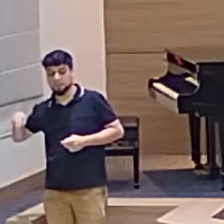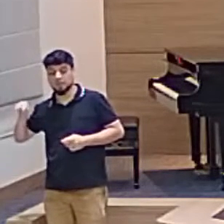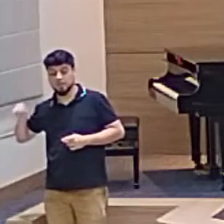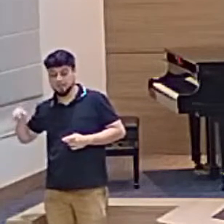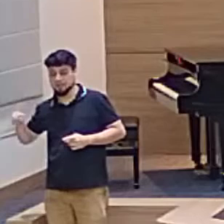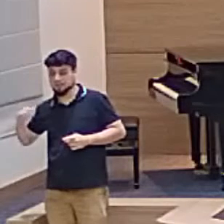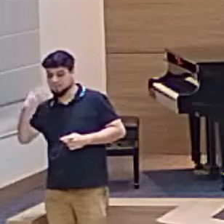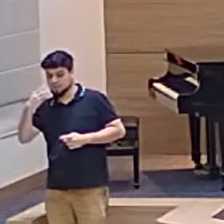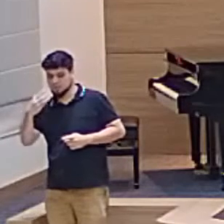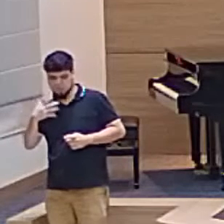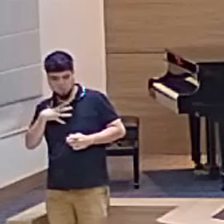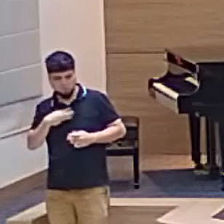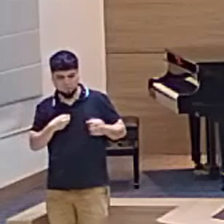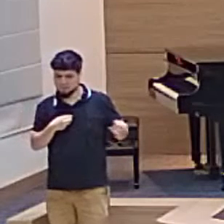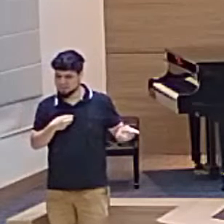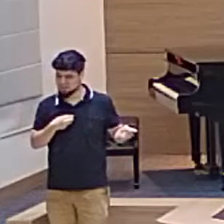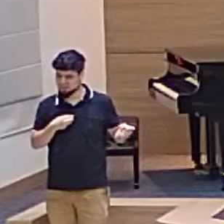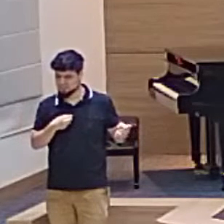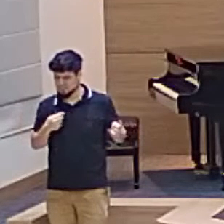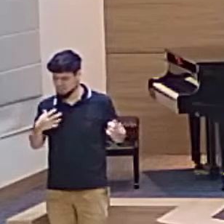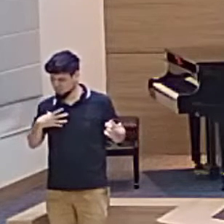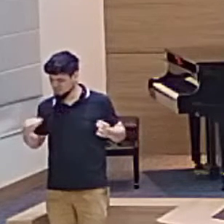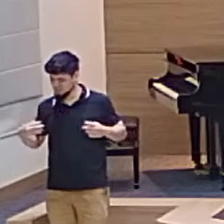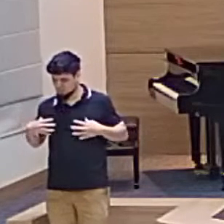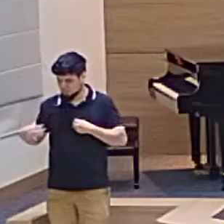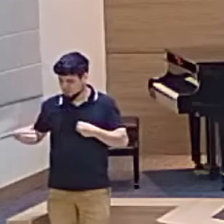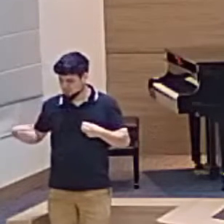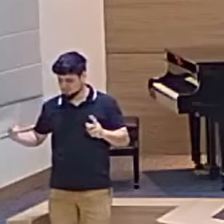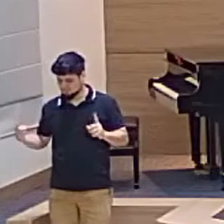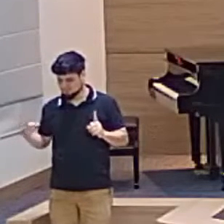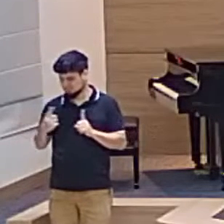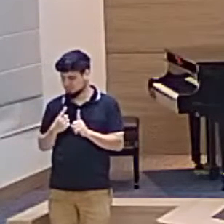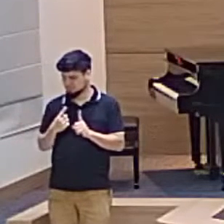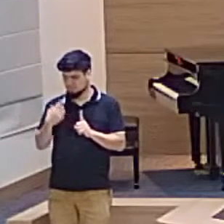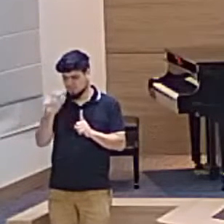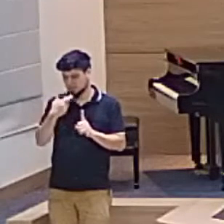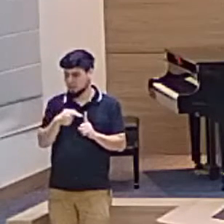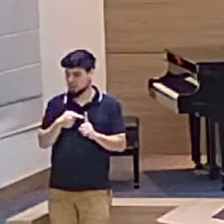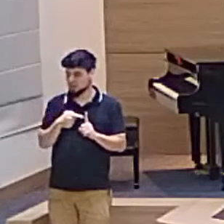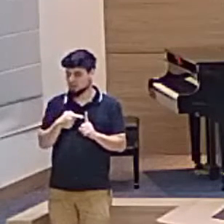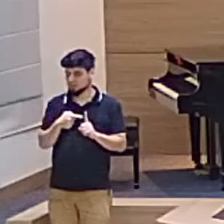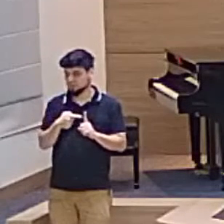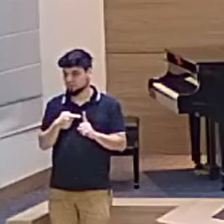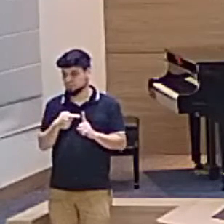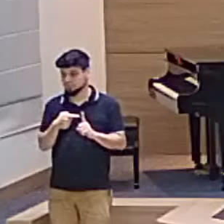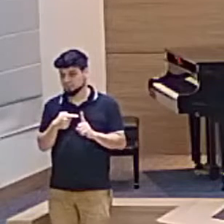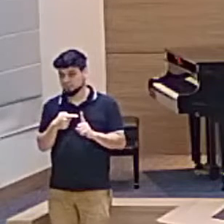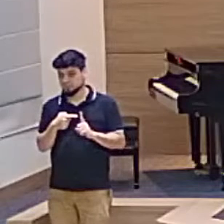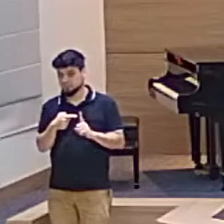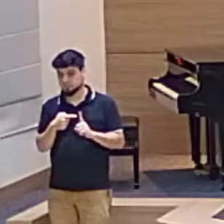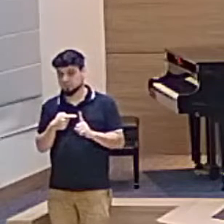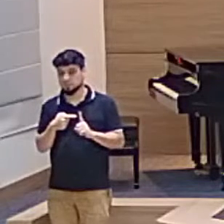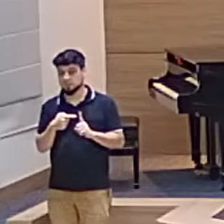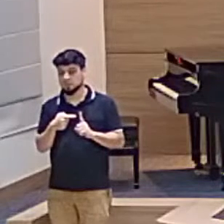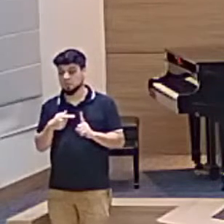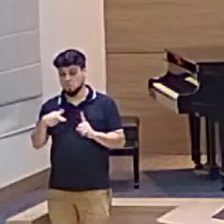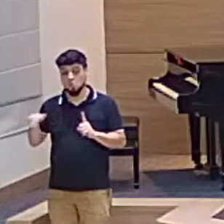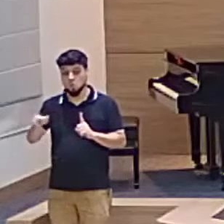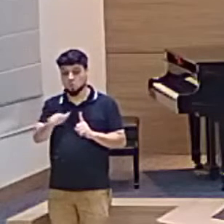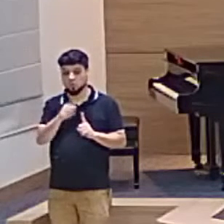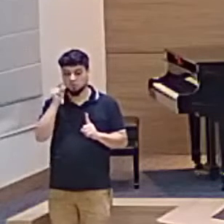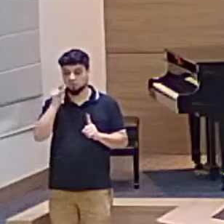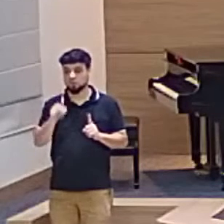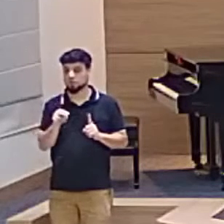própria casa os seus filhos estão ali estão vendo todas as coisas E aí o menino